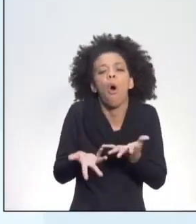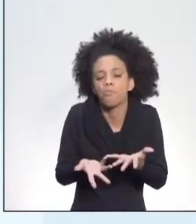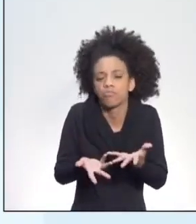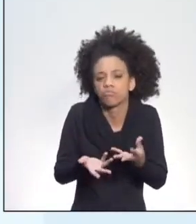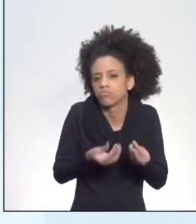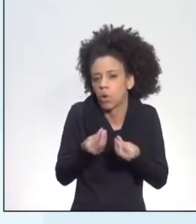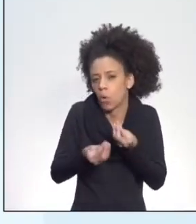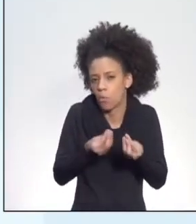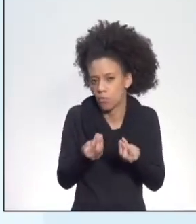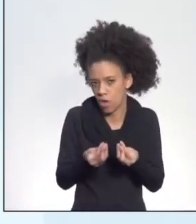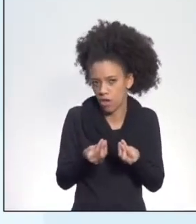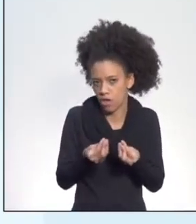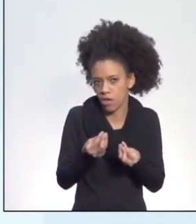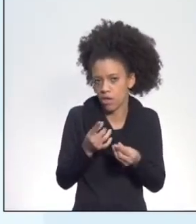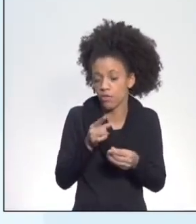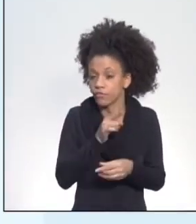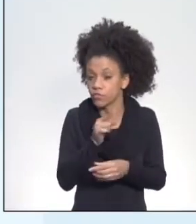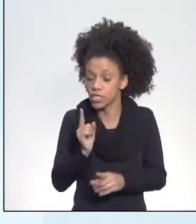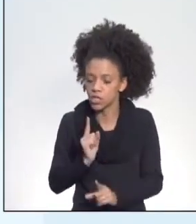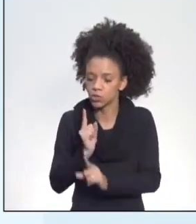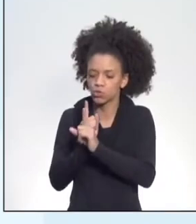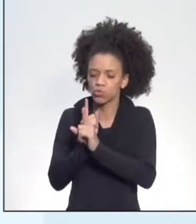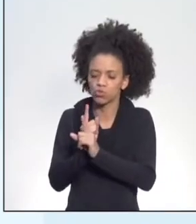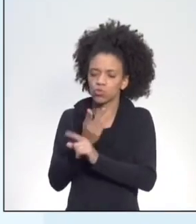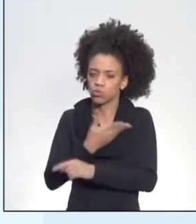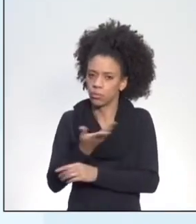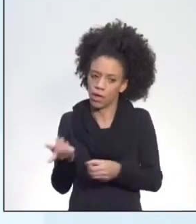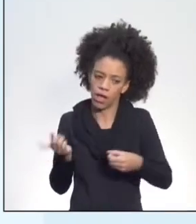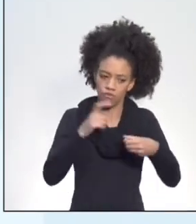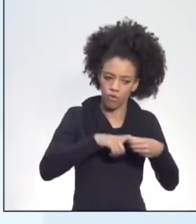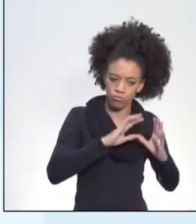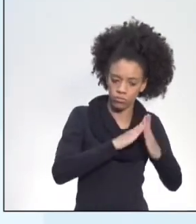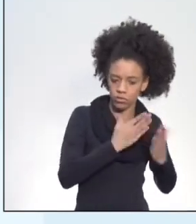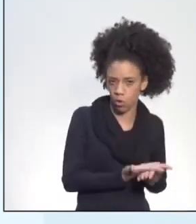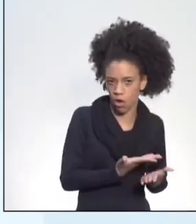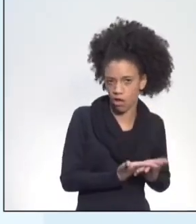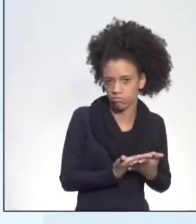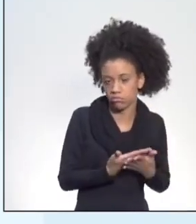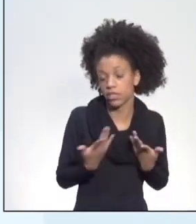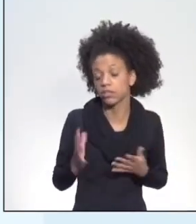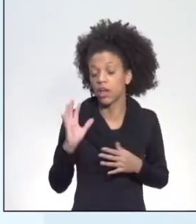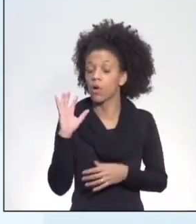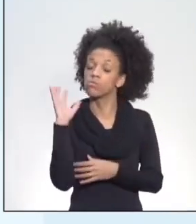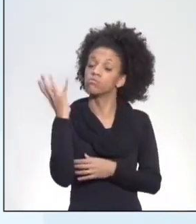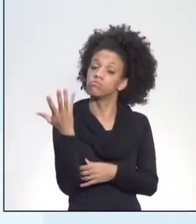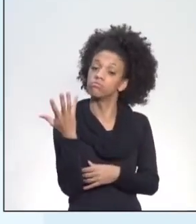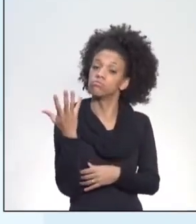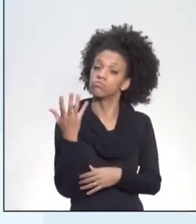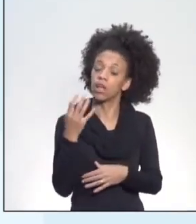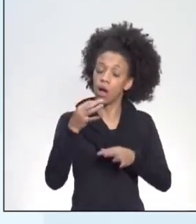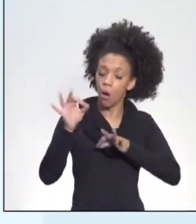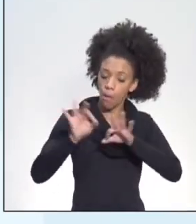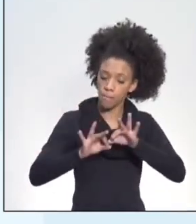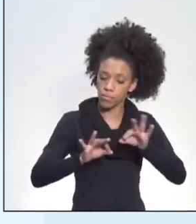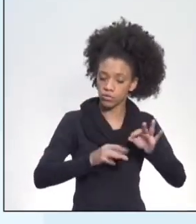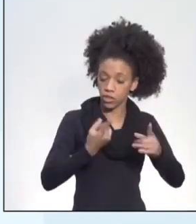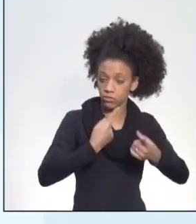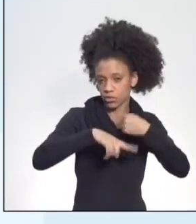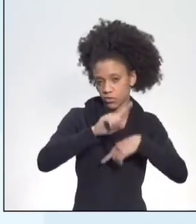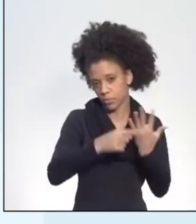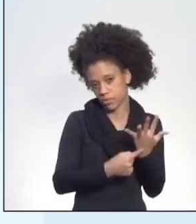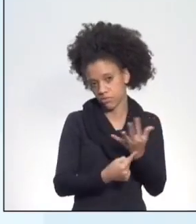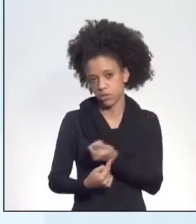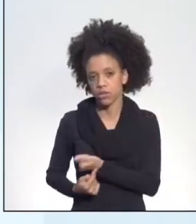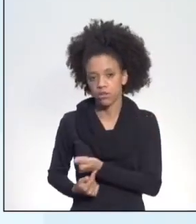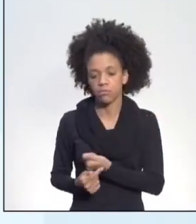vocês se juntariam aí com seus colegas na volta às aulas e realizariam, então, um projeto de intervenção artística na escola.